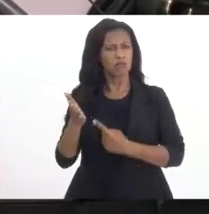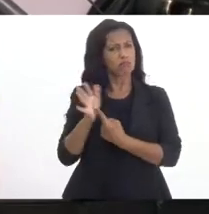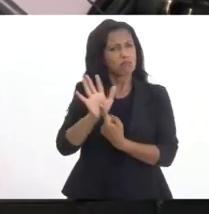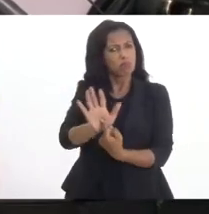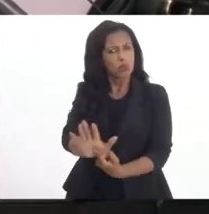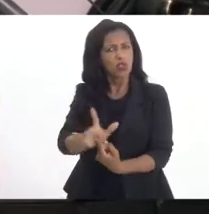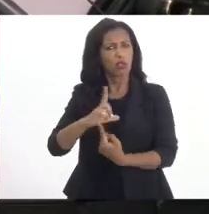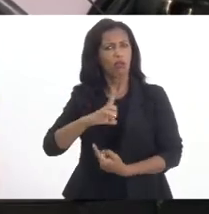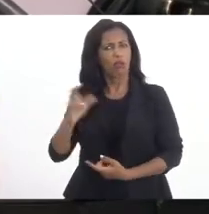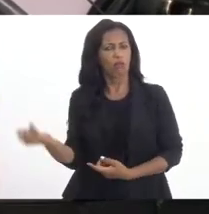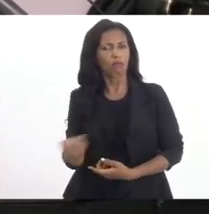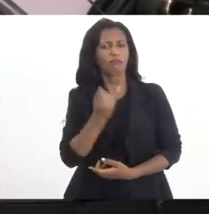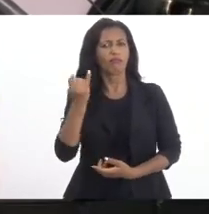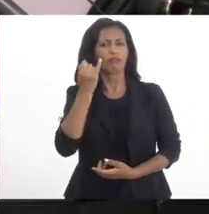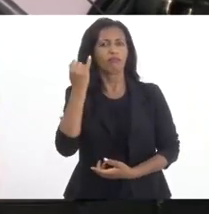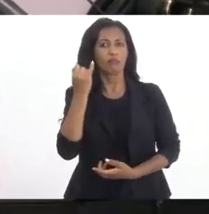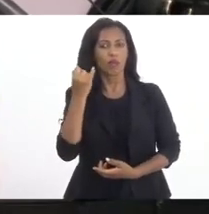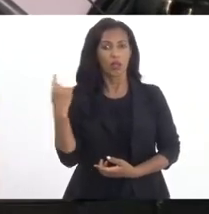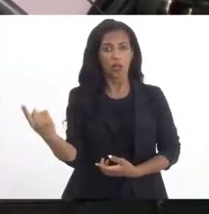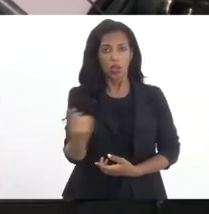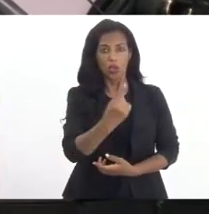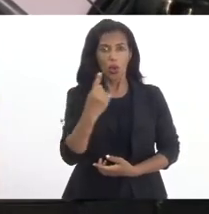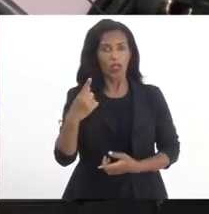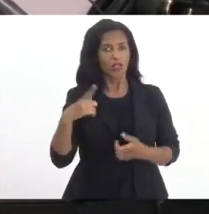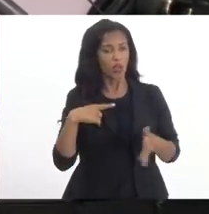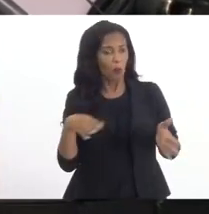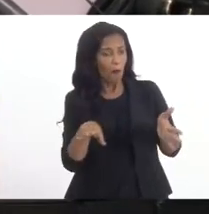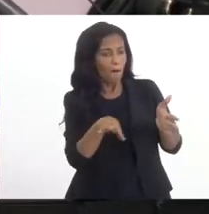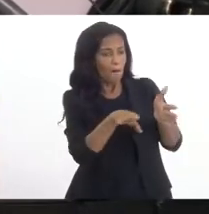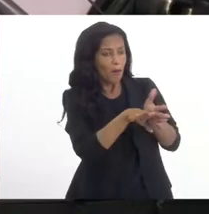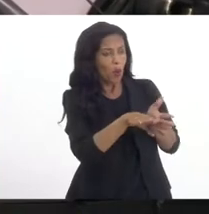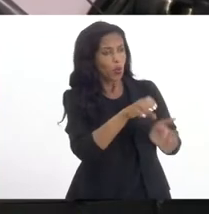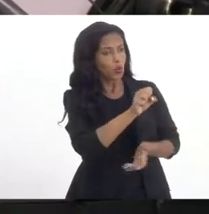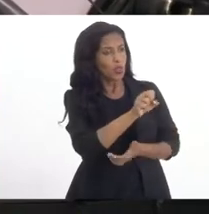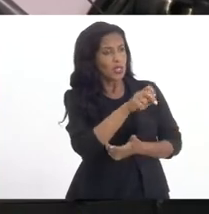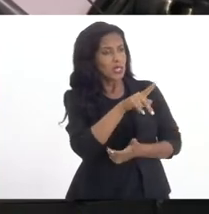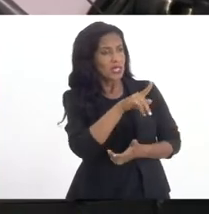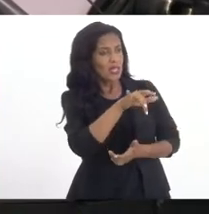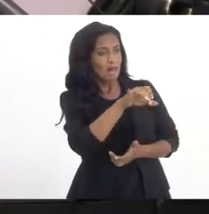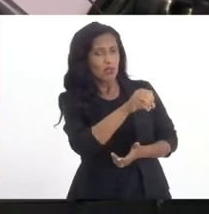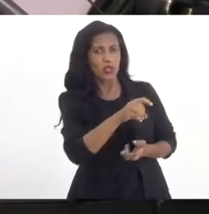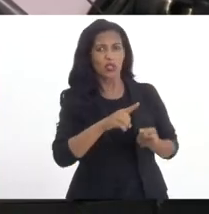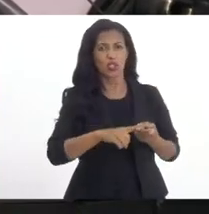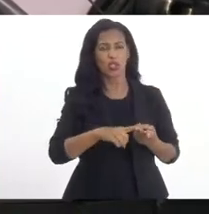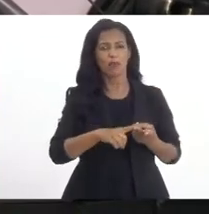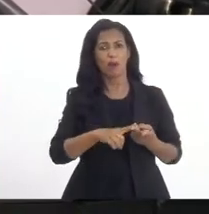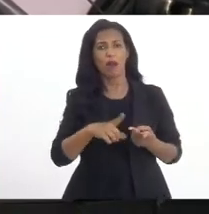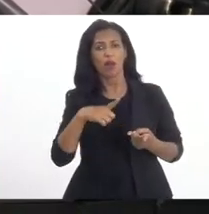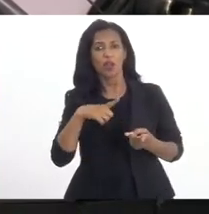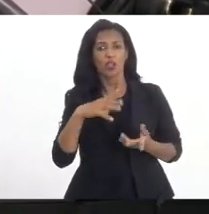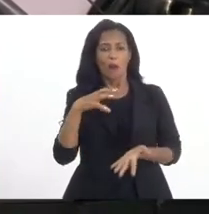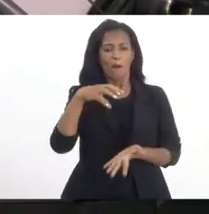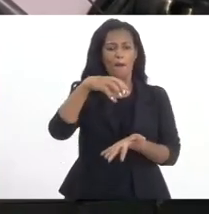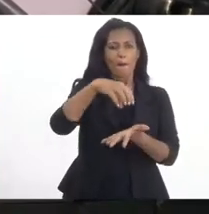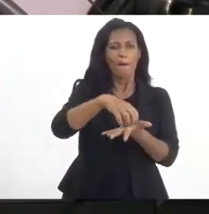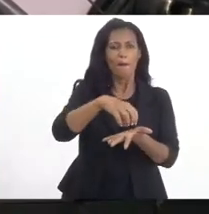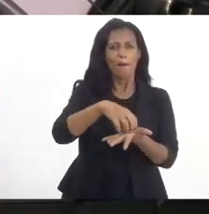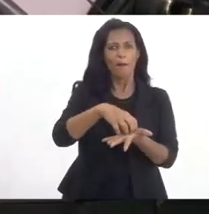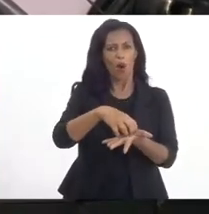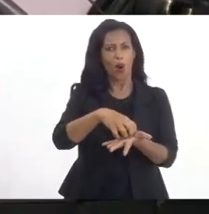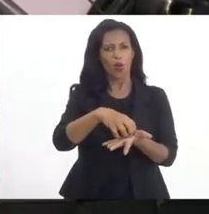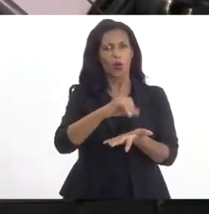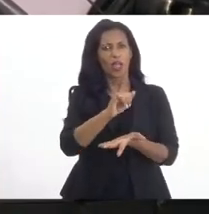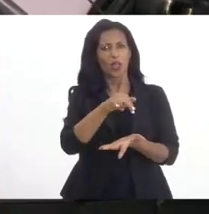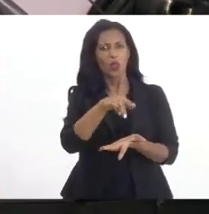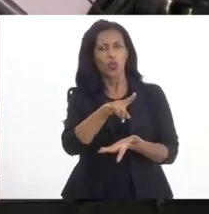Zona Oeste. Porque nós temos lá o Porto de Sepitiba, a Gerdau, o polo industrial daquela região, o Distrito